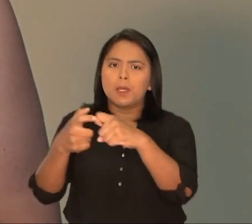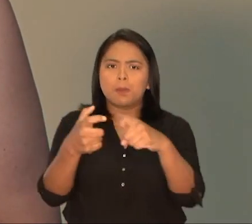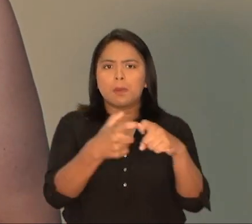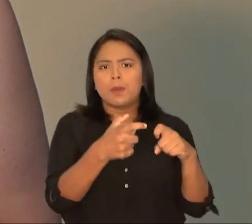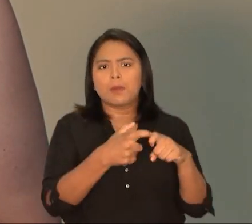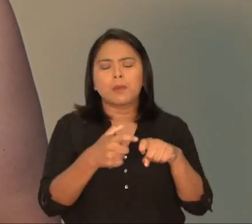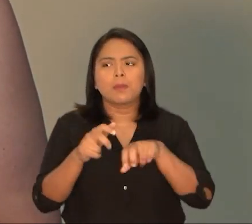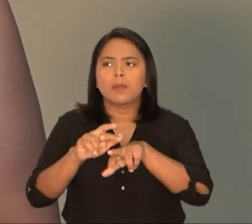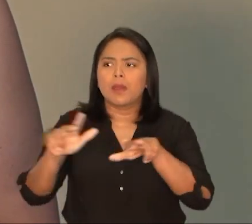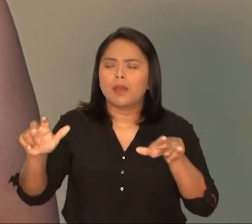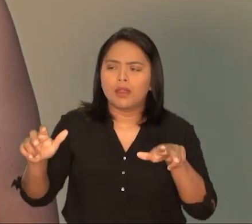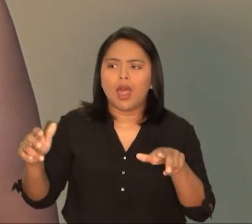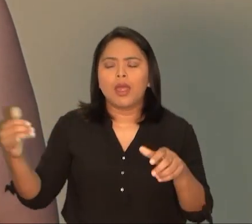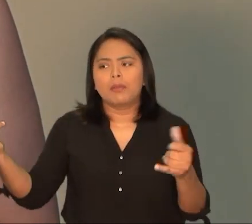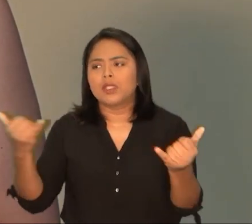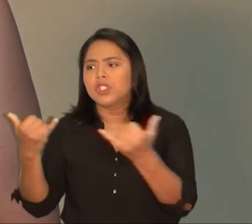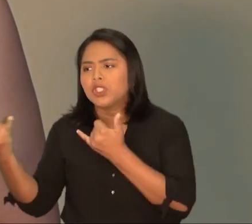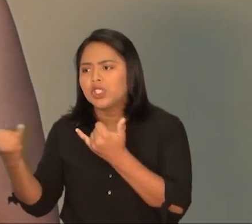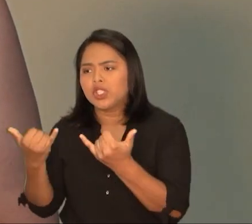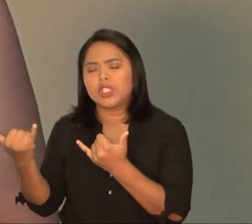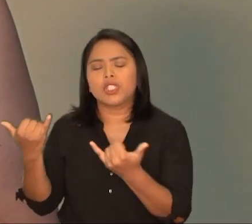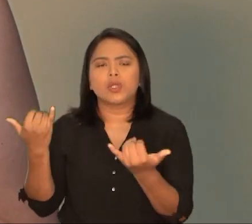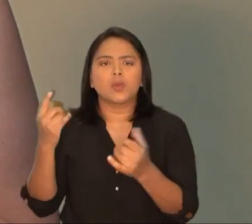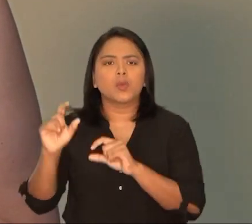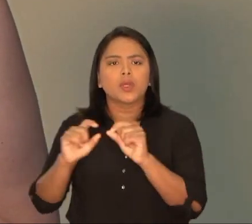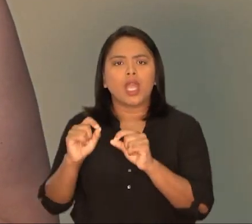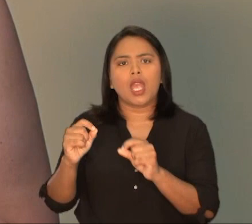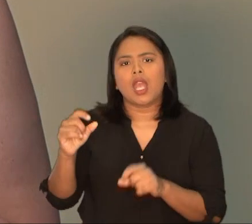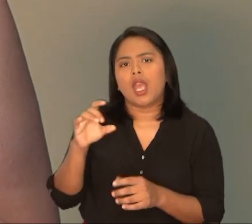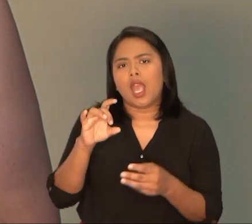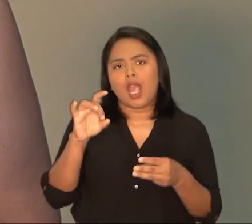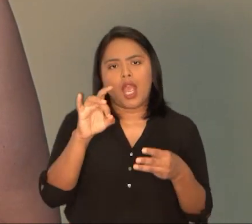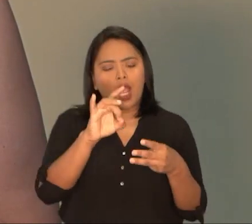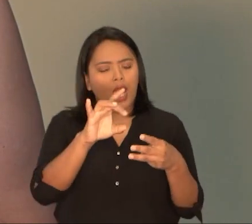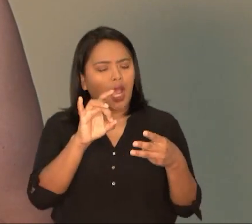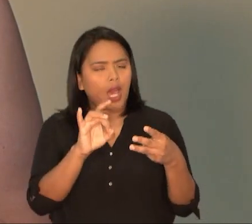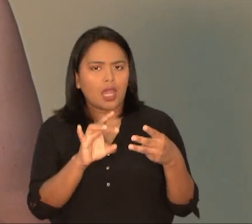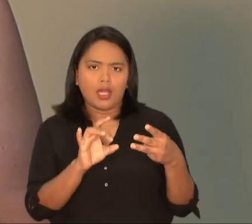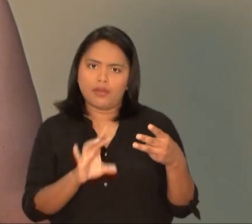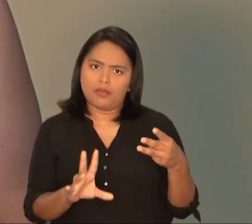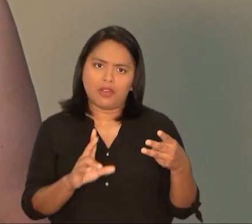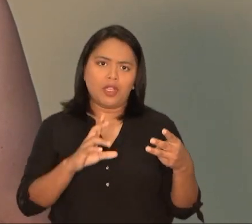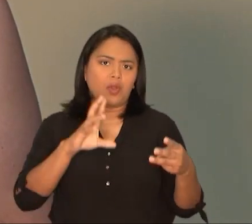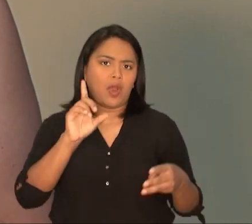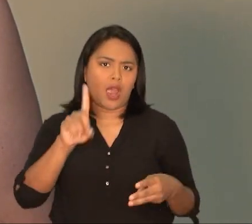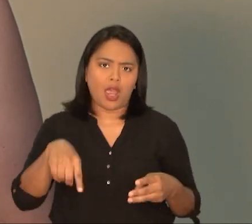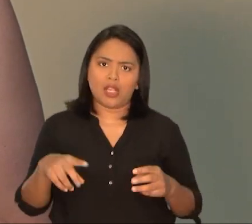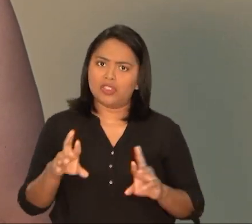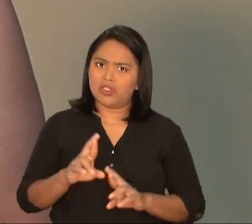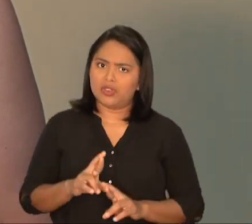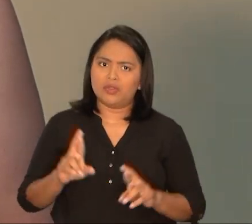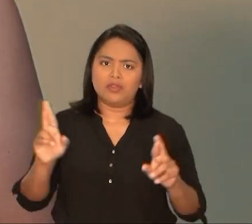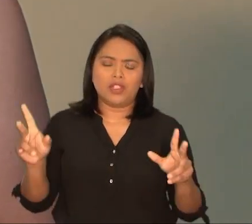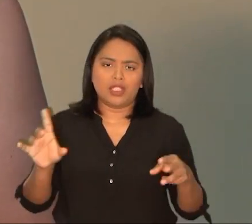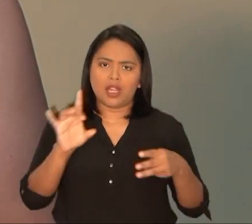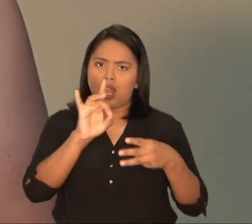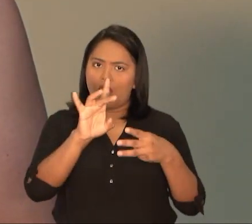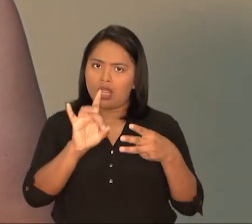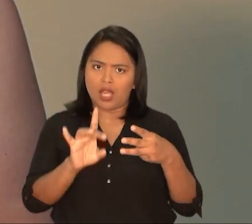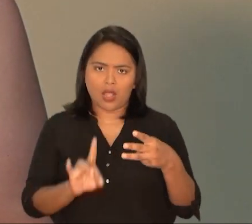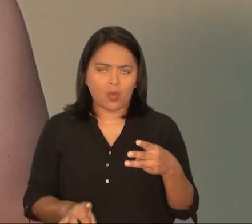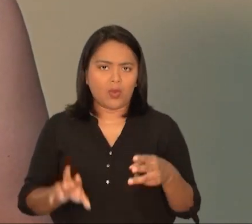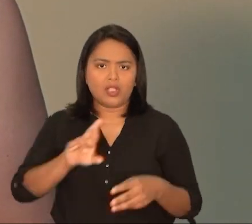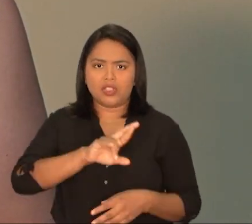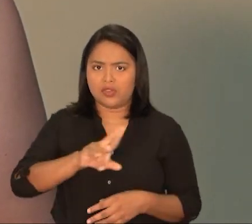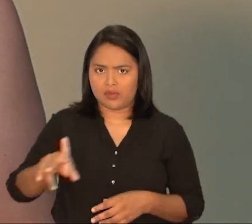que cada filho é um filho, que o processo de desenvolvimento ele é individual, mas coração de mãe